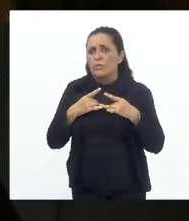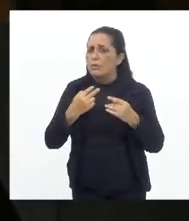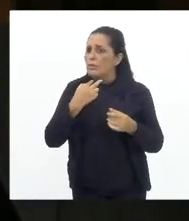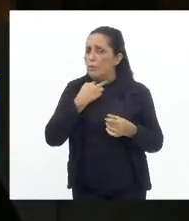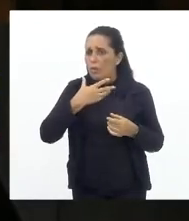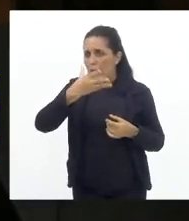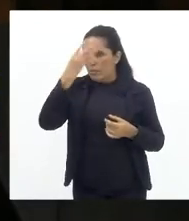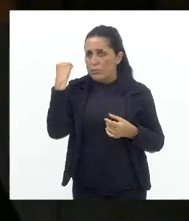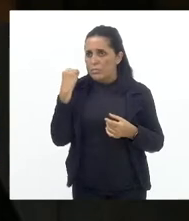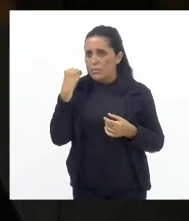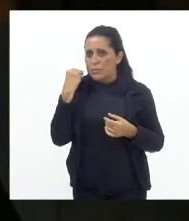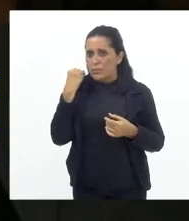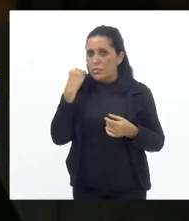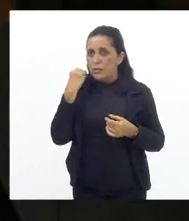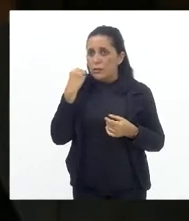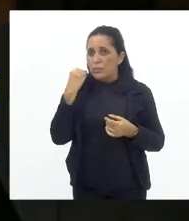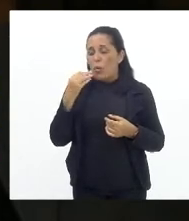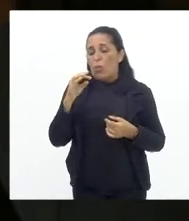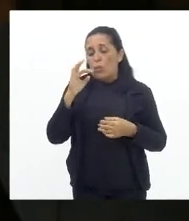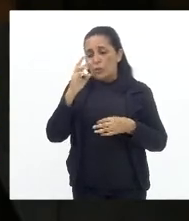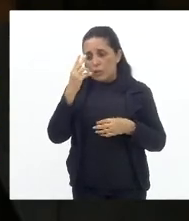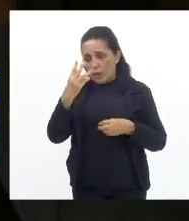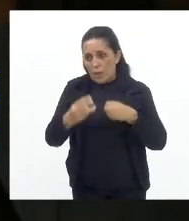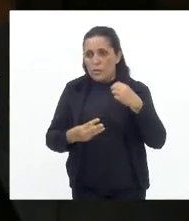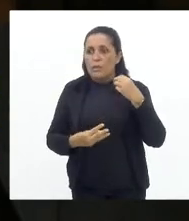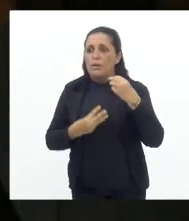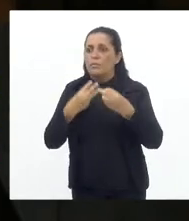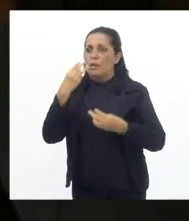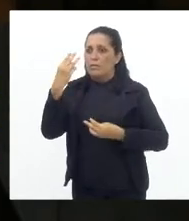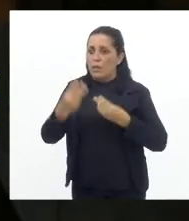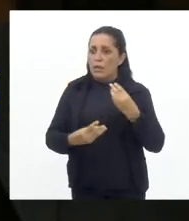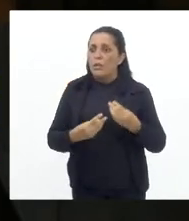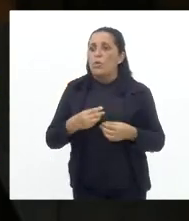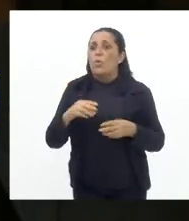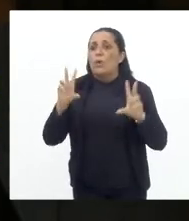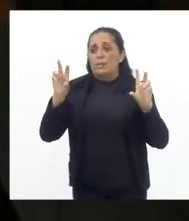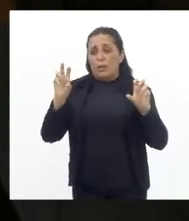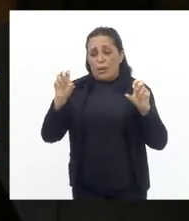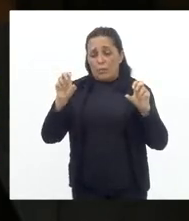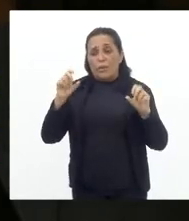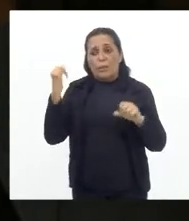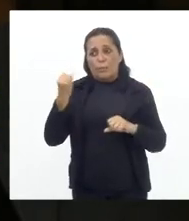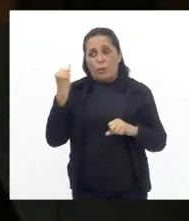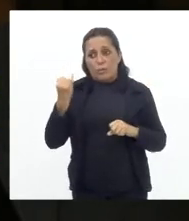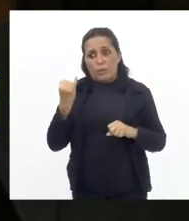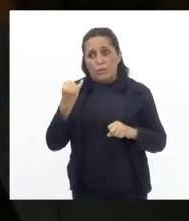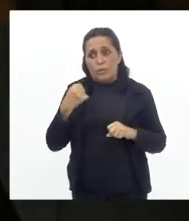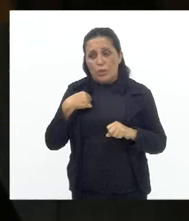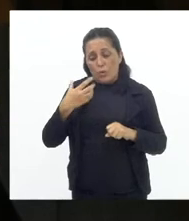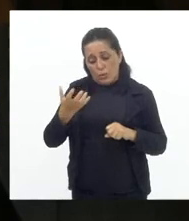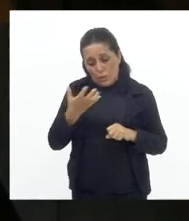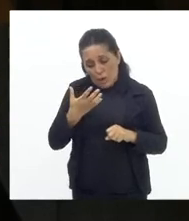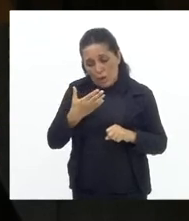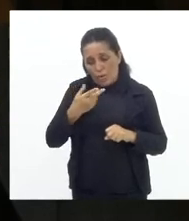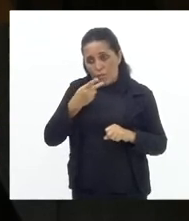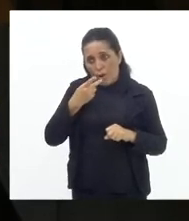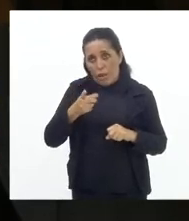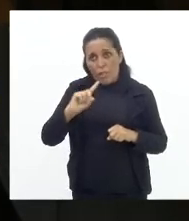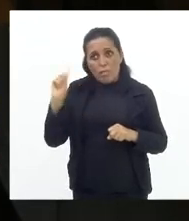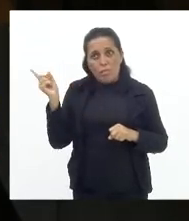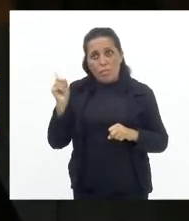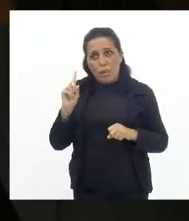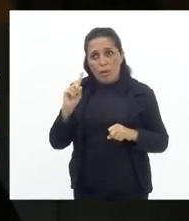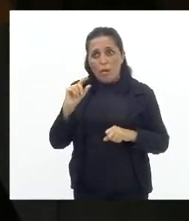esquecer disso então no caso do Triângulo por exemplo tem um dos temas importantes que nós vamos enfrentar porque ela que adiantar minha posição não